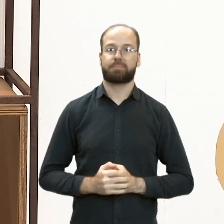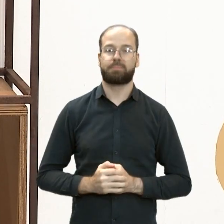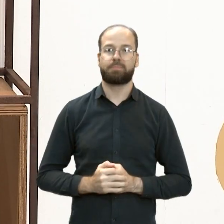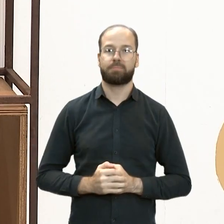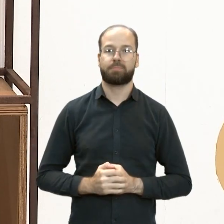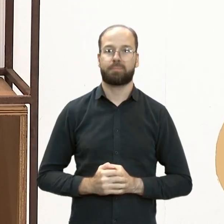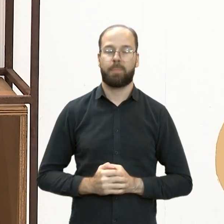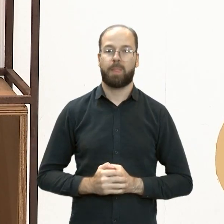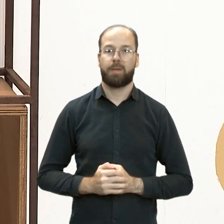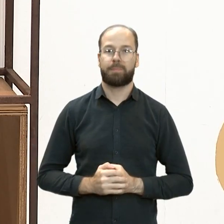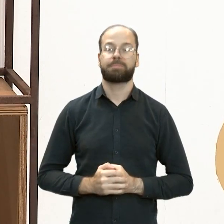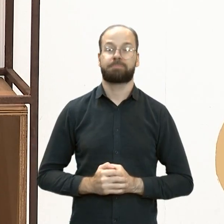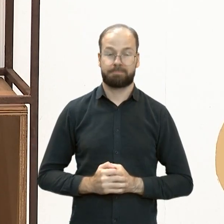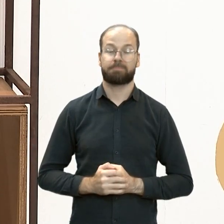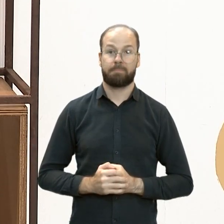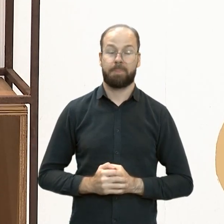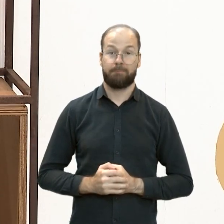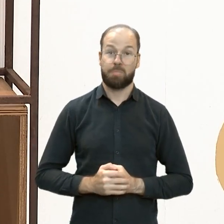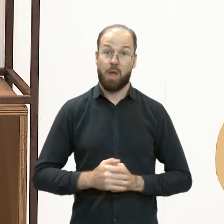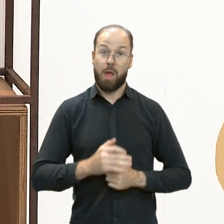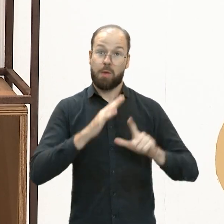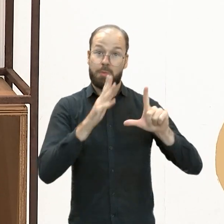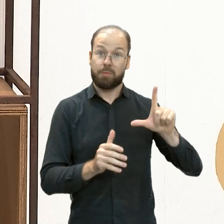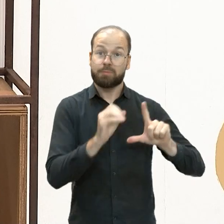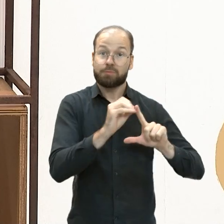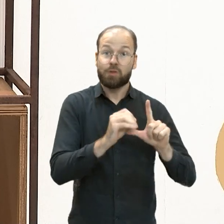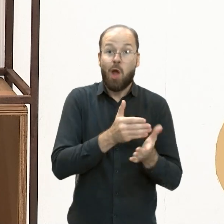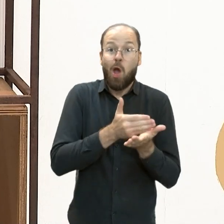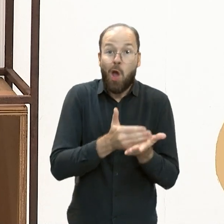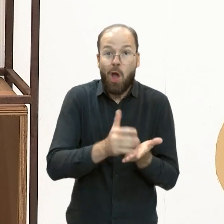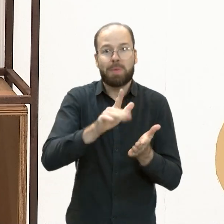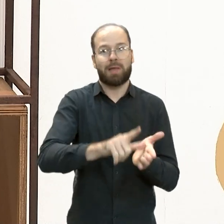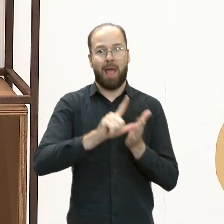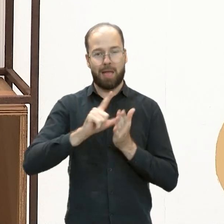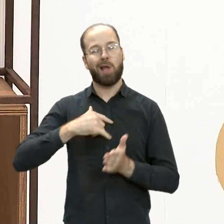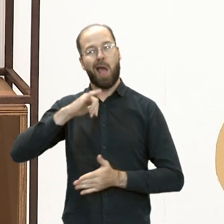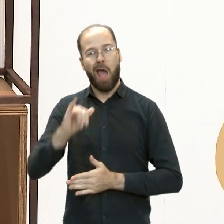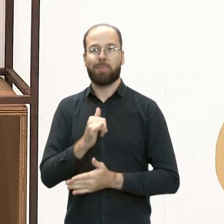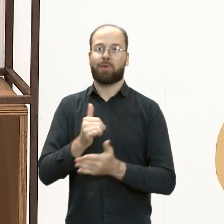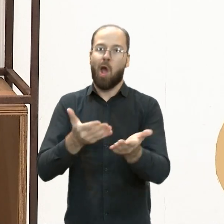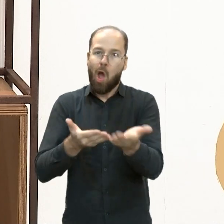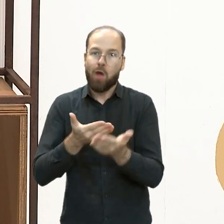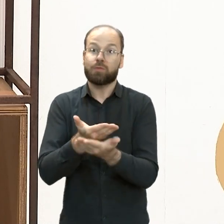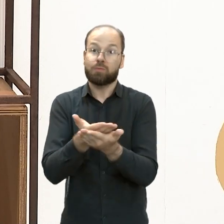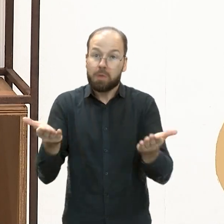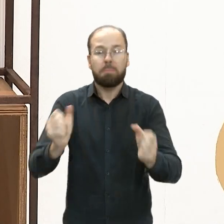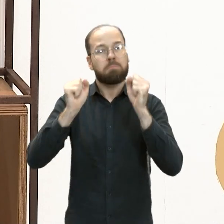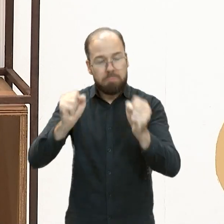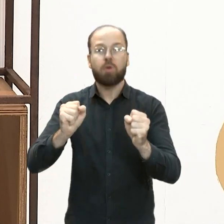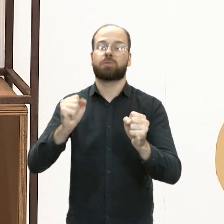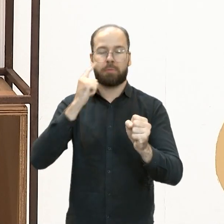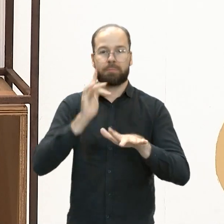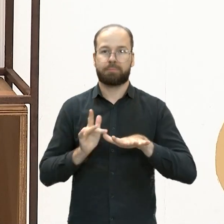óculos. Antes de começarmos o nosso programa, eu te faço um convite. Acompanhe a gente pelas redes sociais. A gente